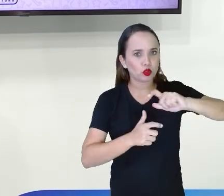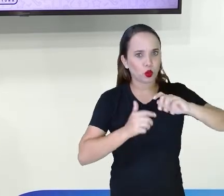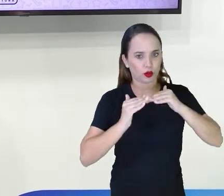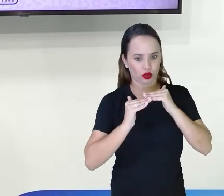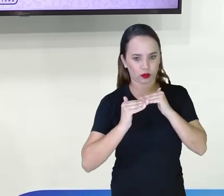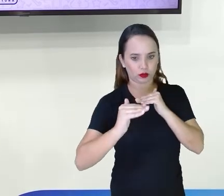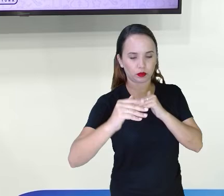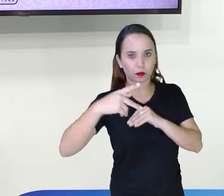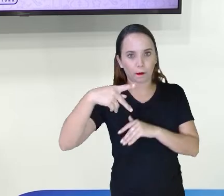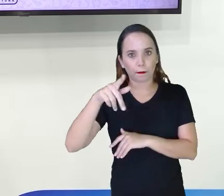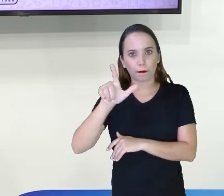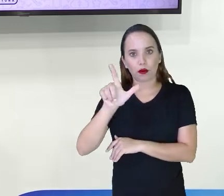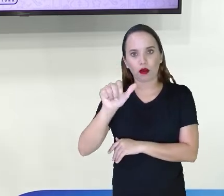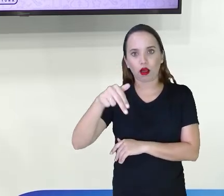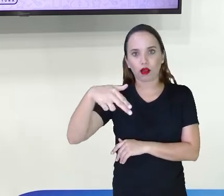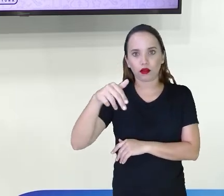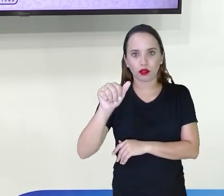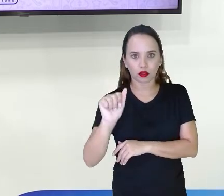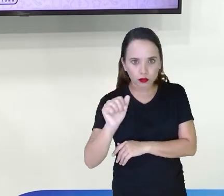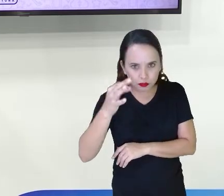plana, né? Figuras